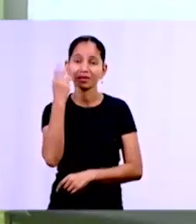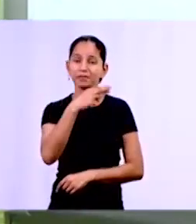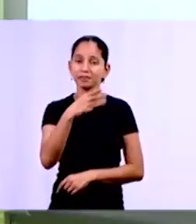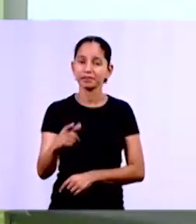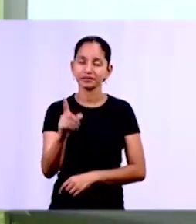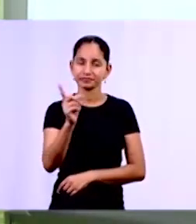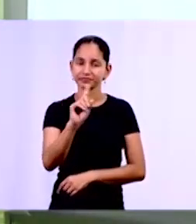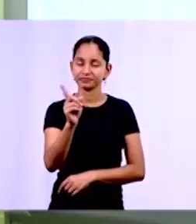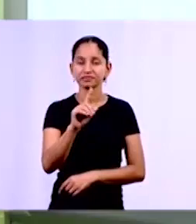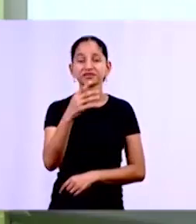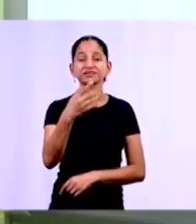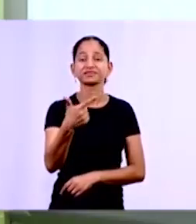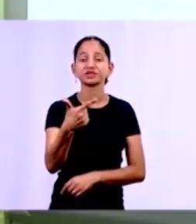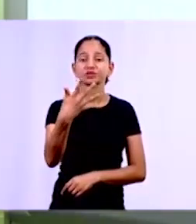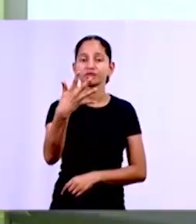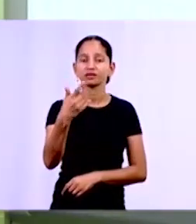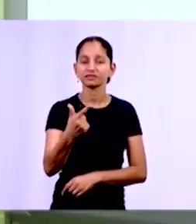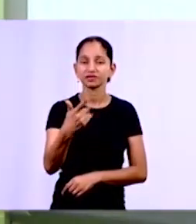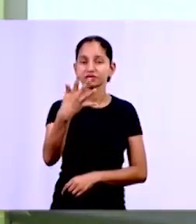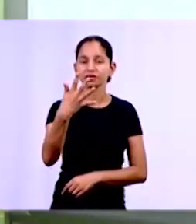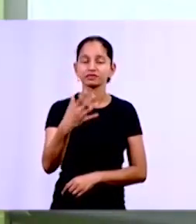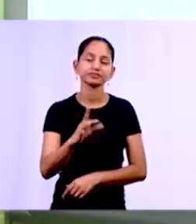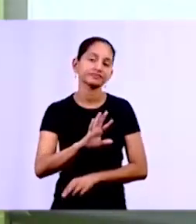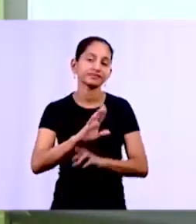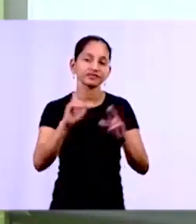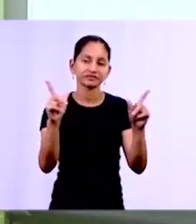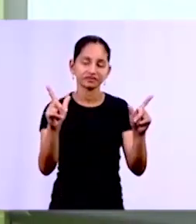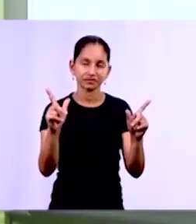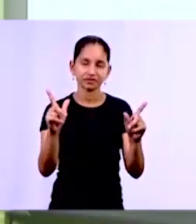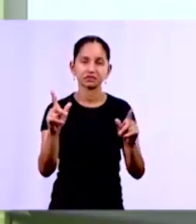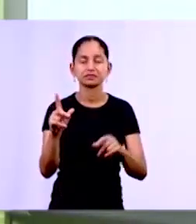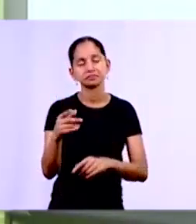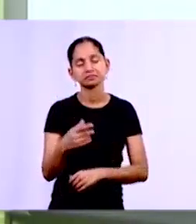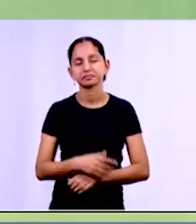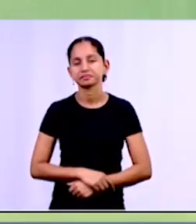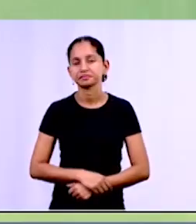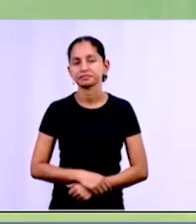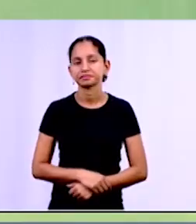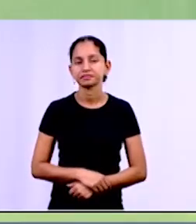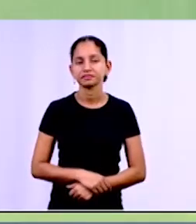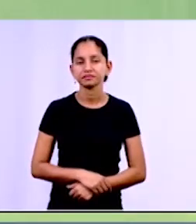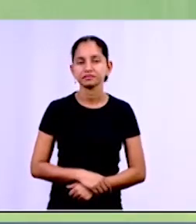são 24 quadrinhos. Então, realmente é um computador bem mais poderoso.